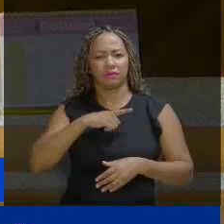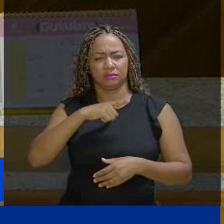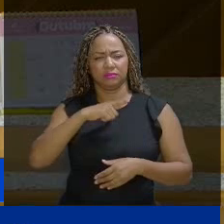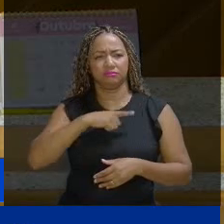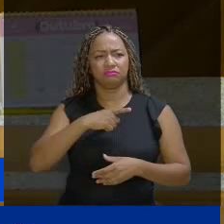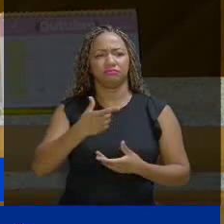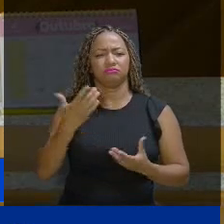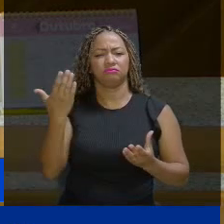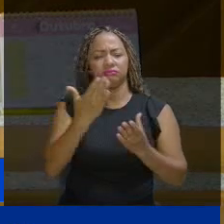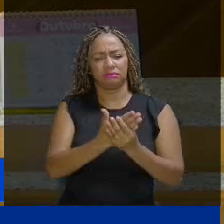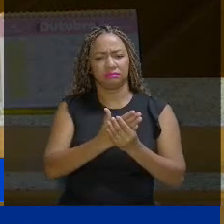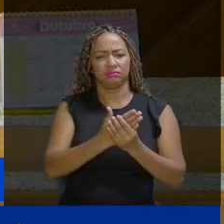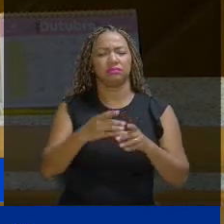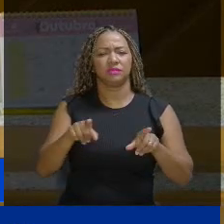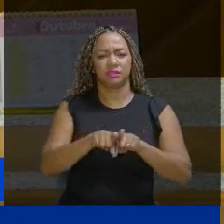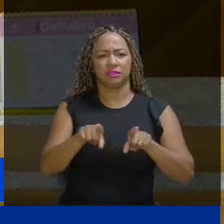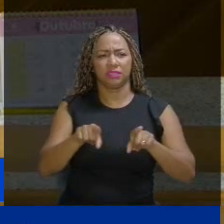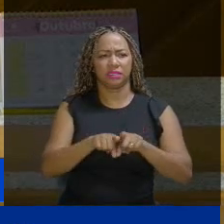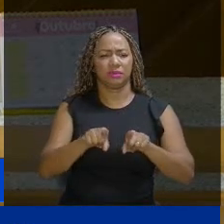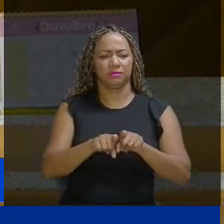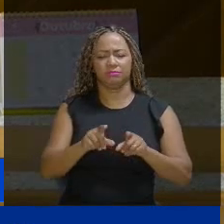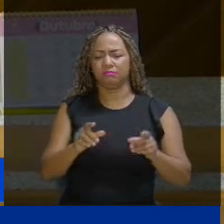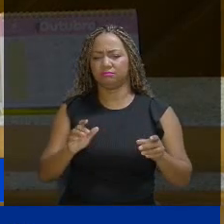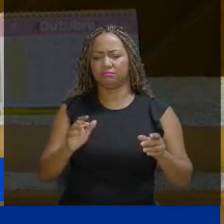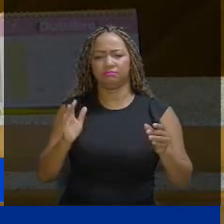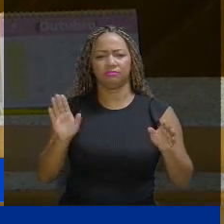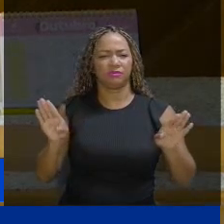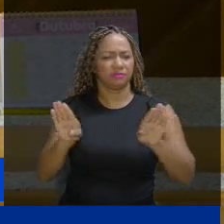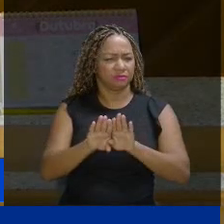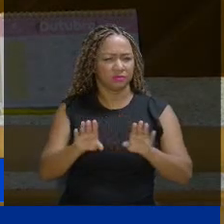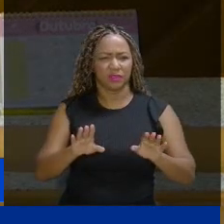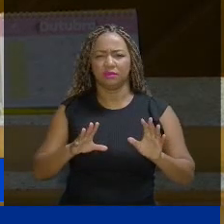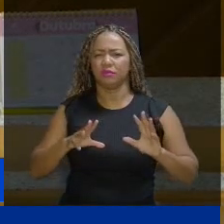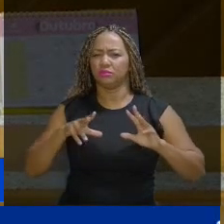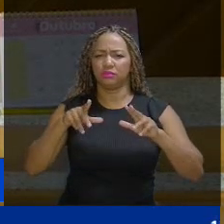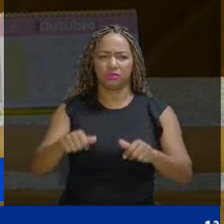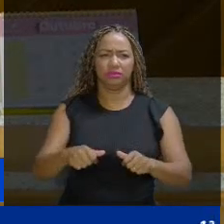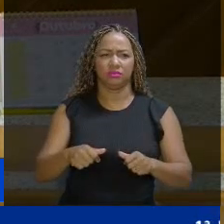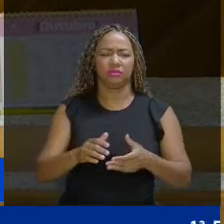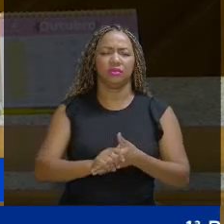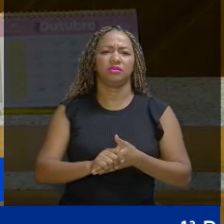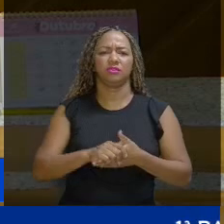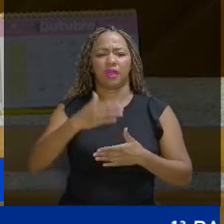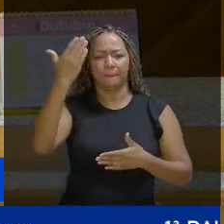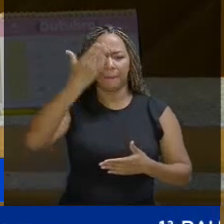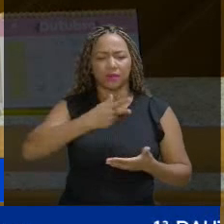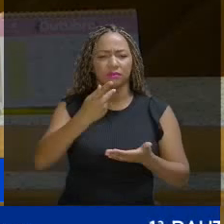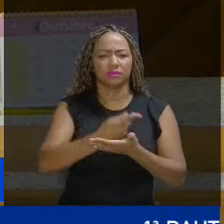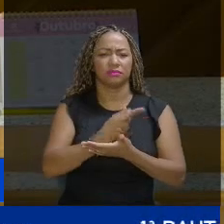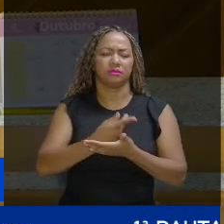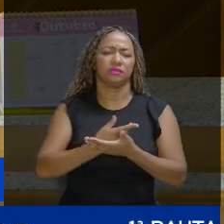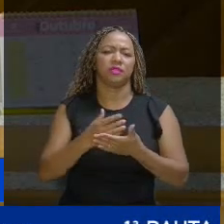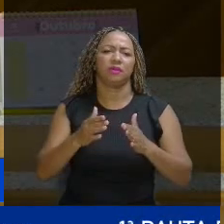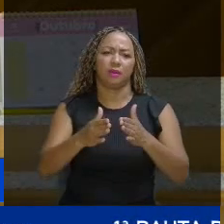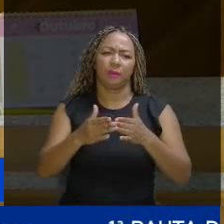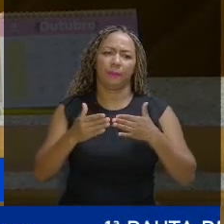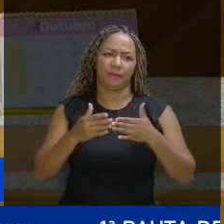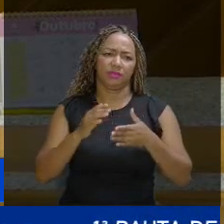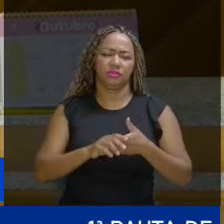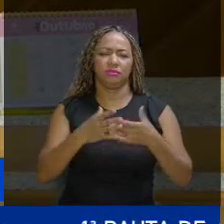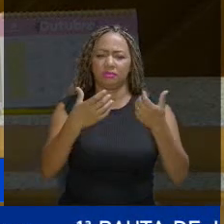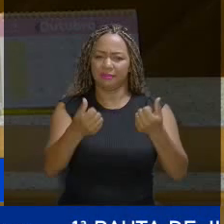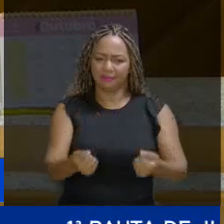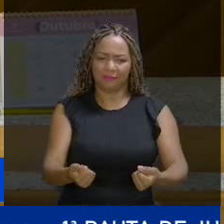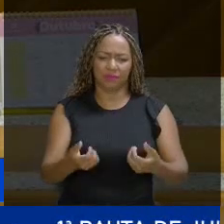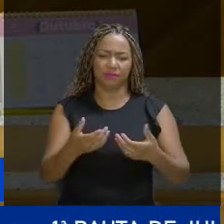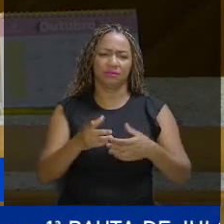no processo citado, além do trancamento e retirada das provas consideradas ilícitas. Pedido liminar foi indeferido por